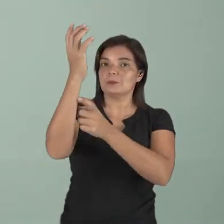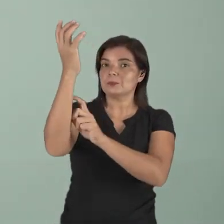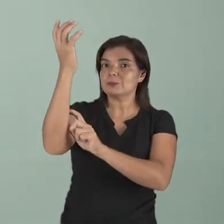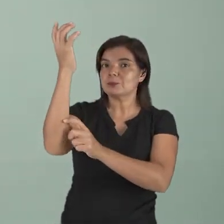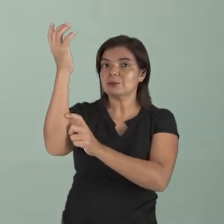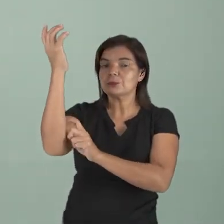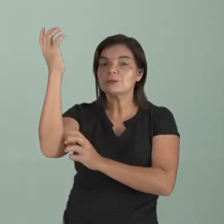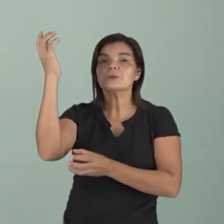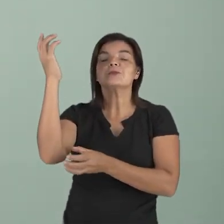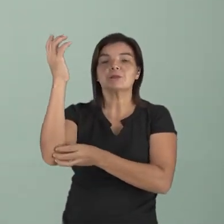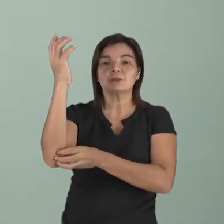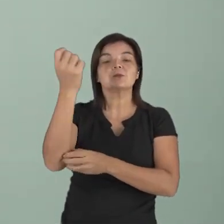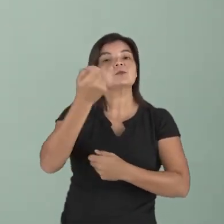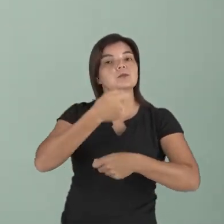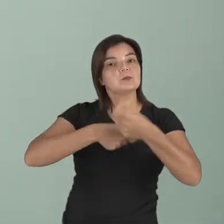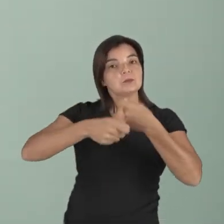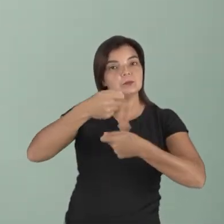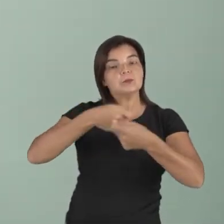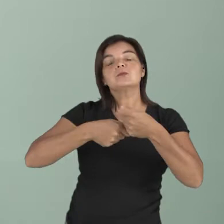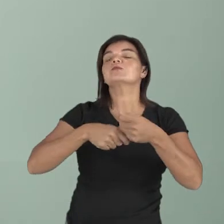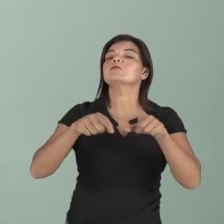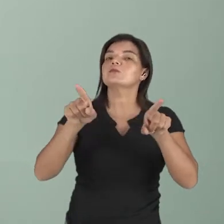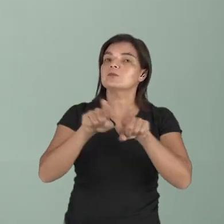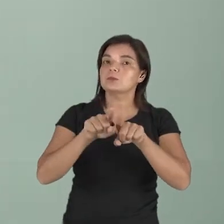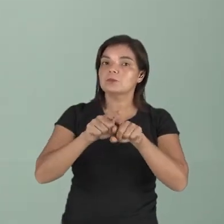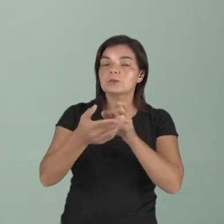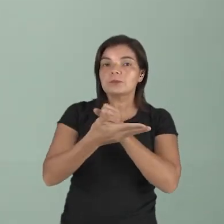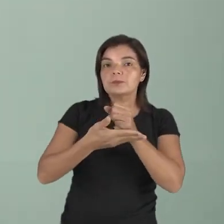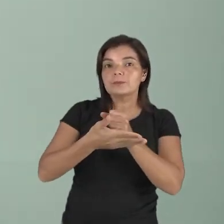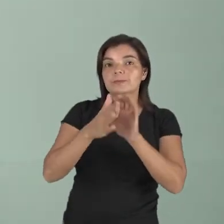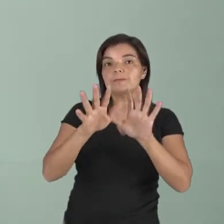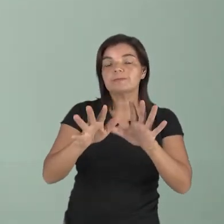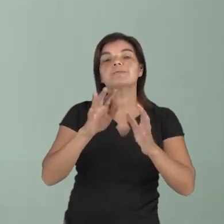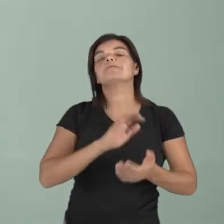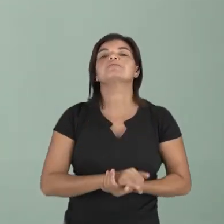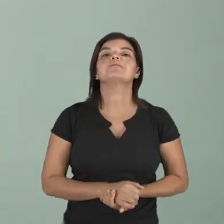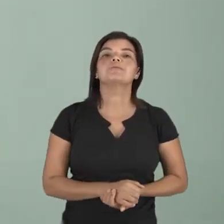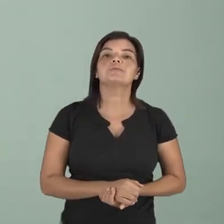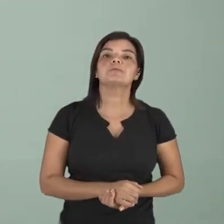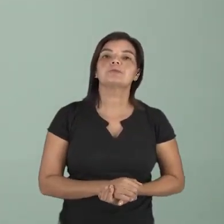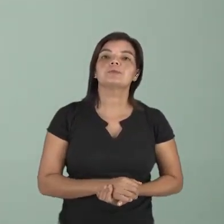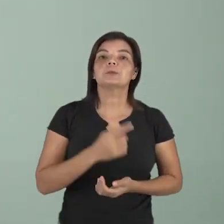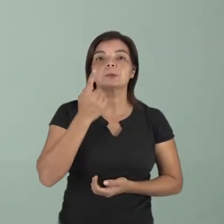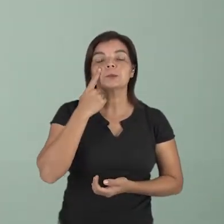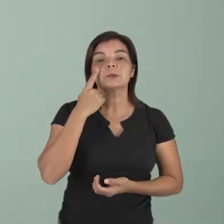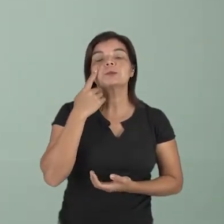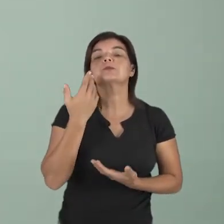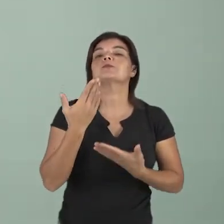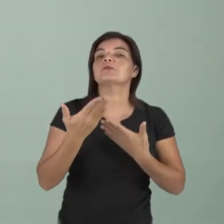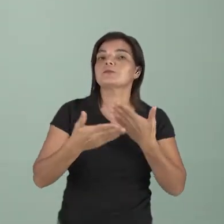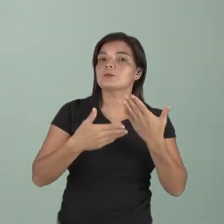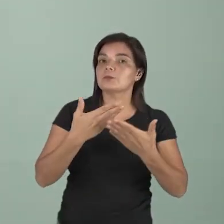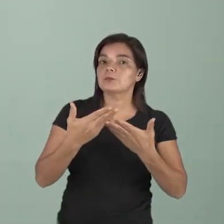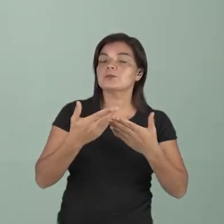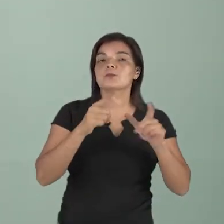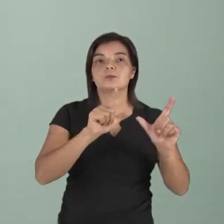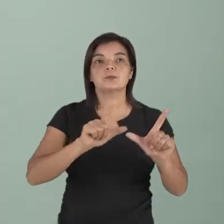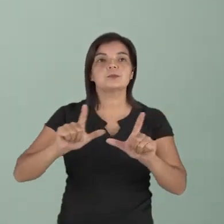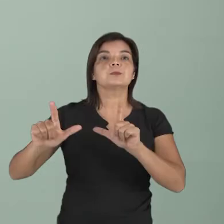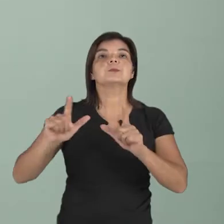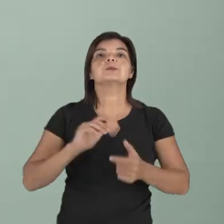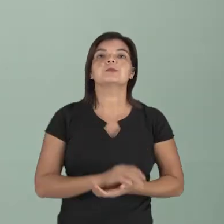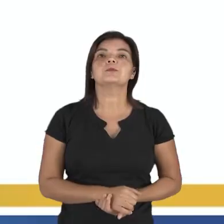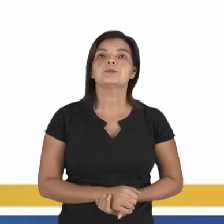Então, a nossa economia ela já começa a ser baseada daí. Vamos continuar para ver para mais onde ela